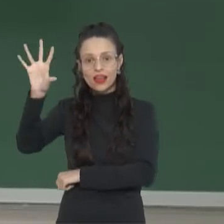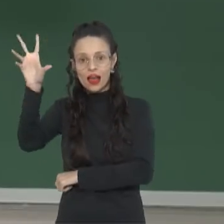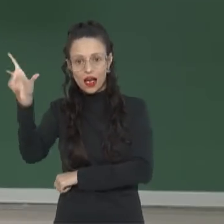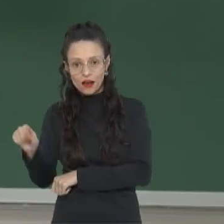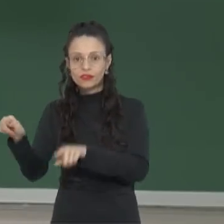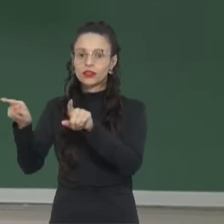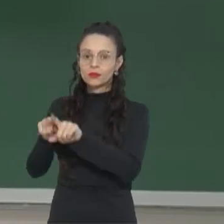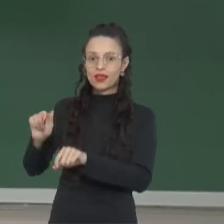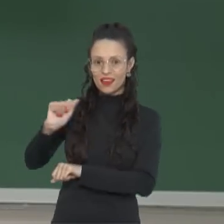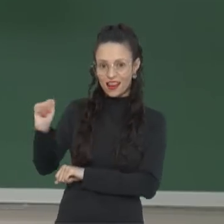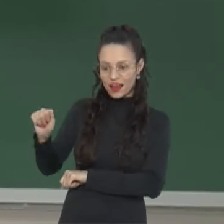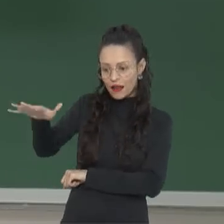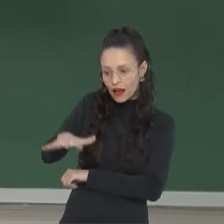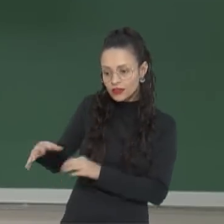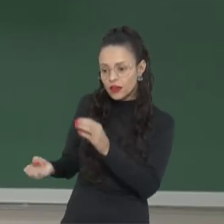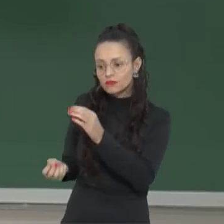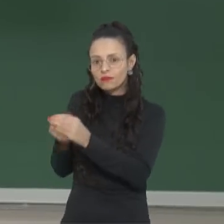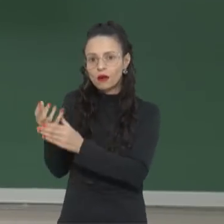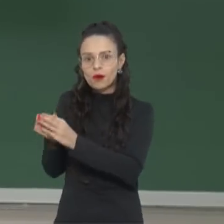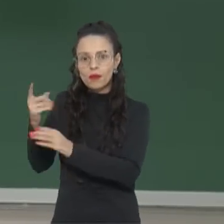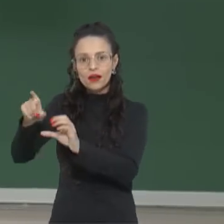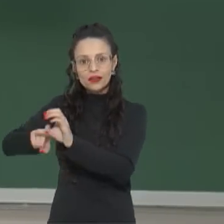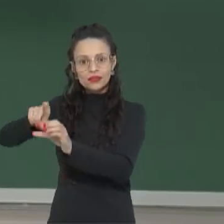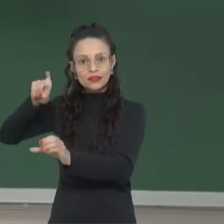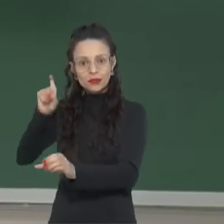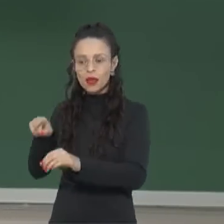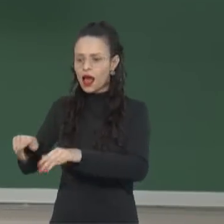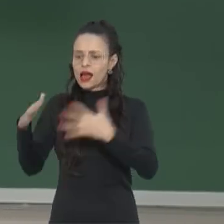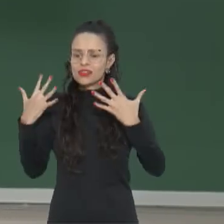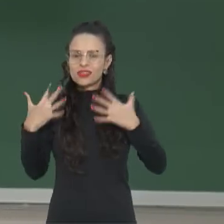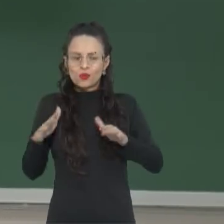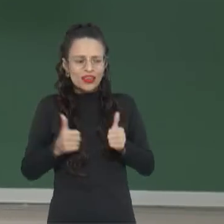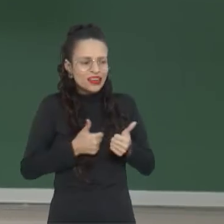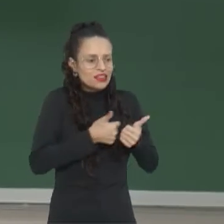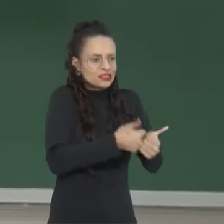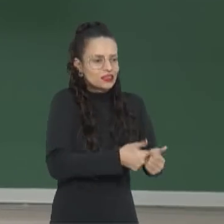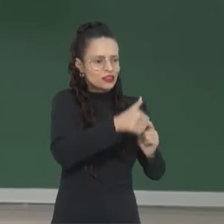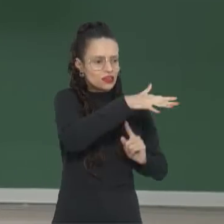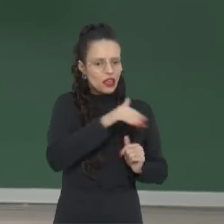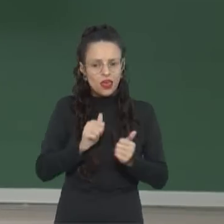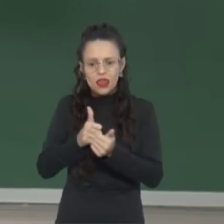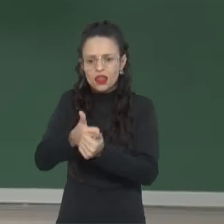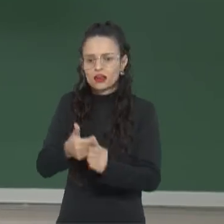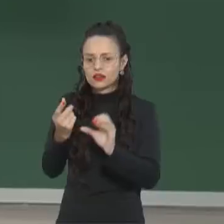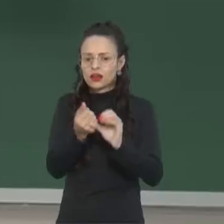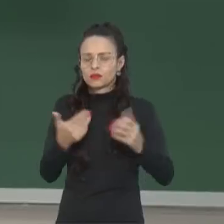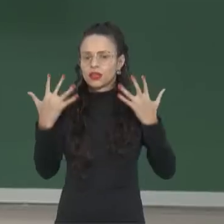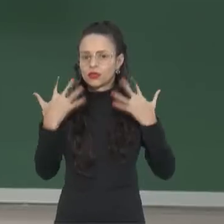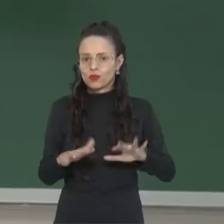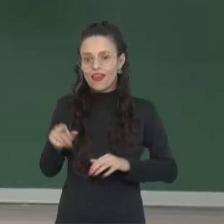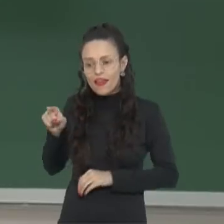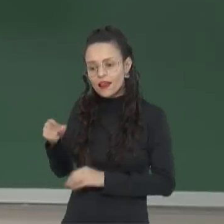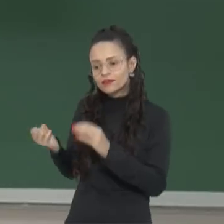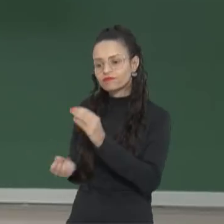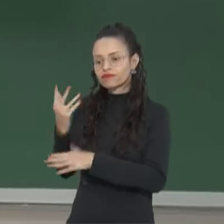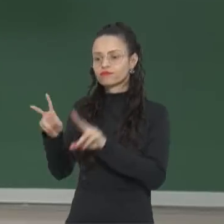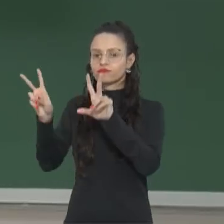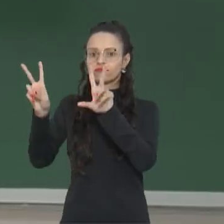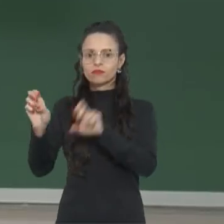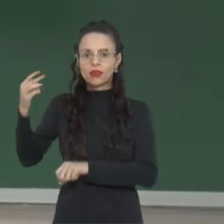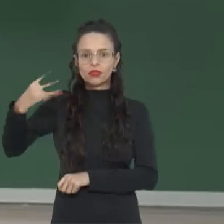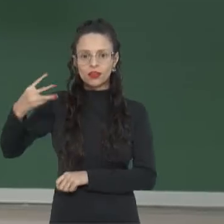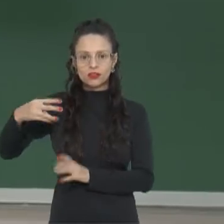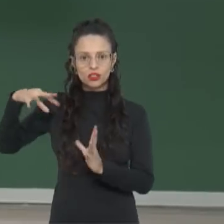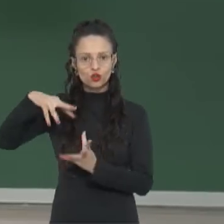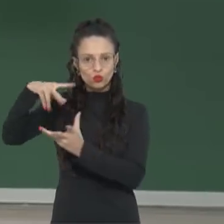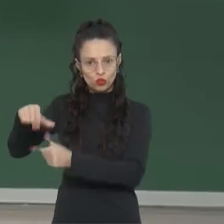África que estavam se tornando independentes e não queriam seguir uma linha ou outra chamada de terceiro mundo, uma expressão que